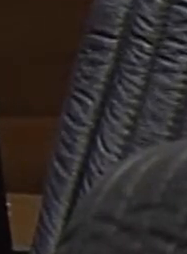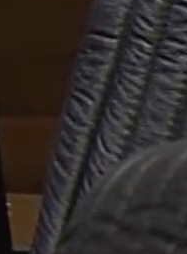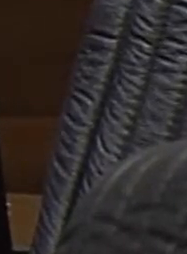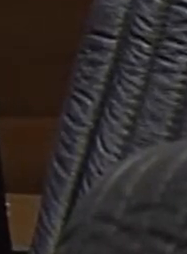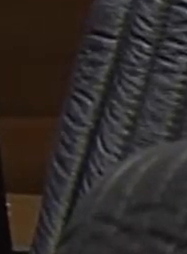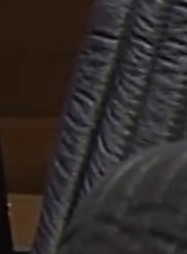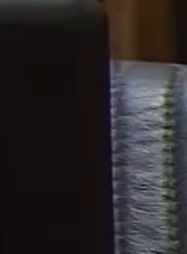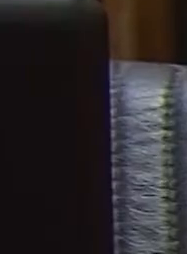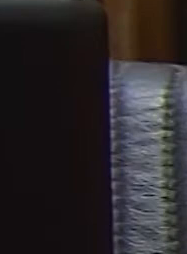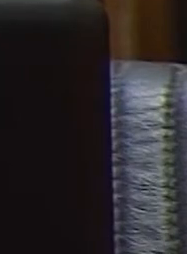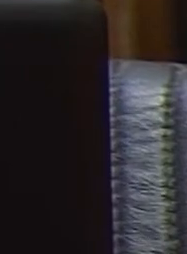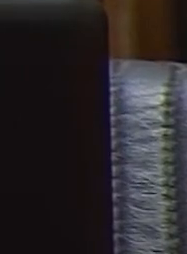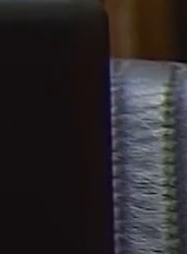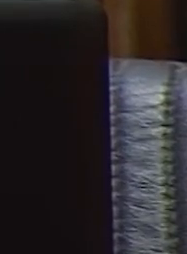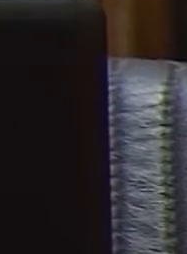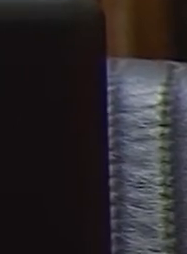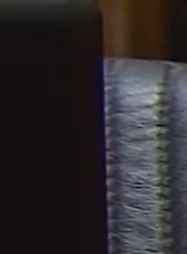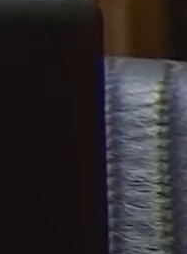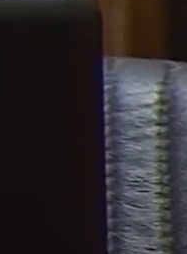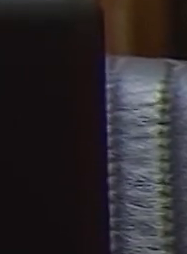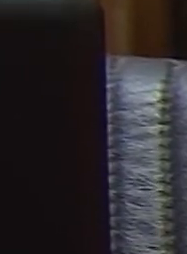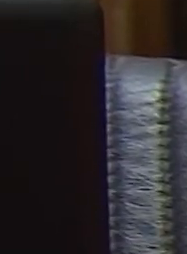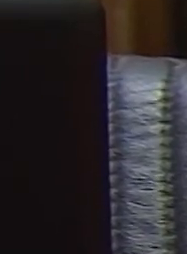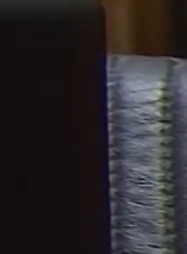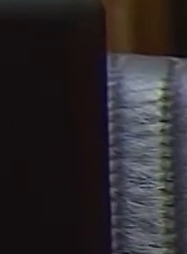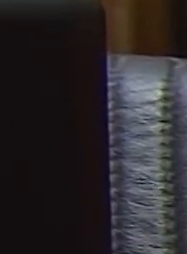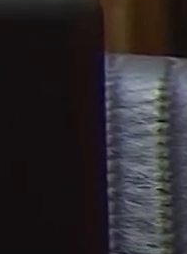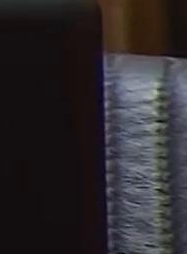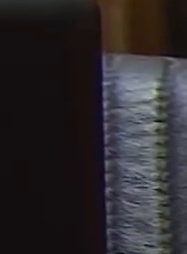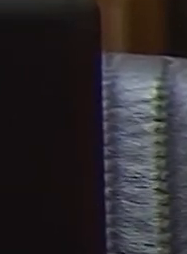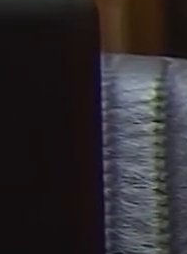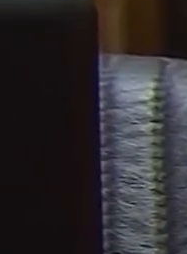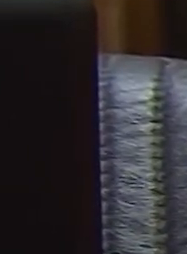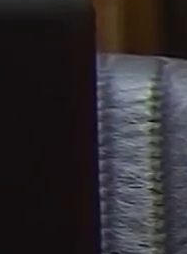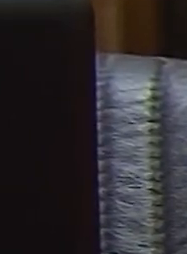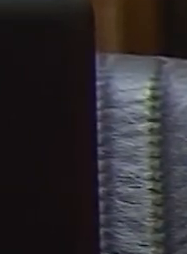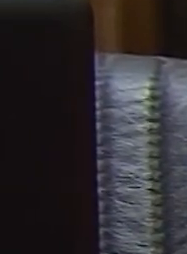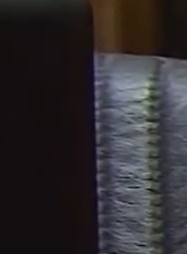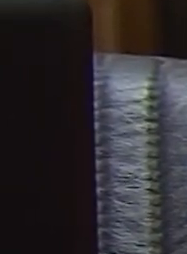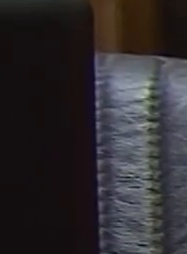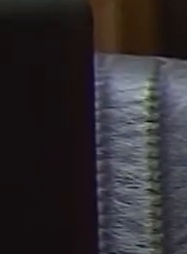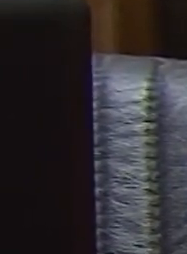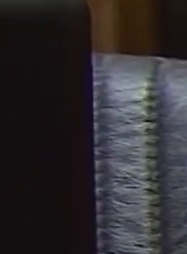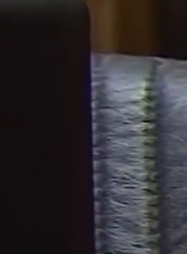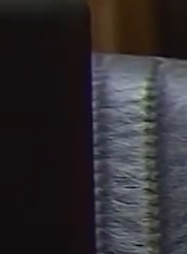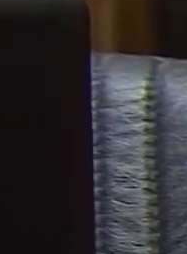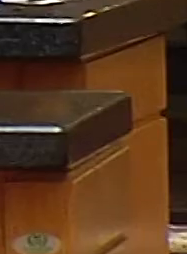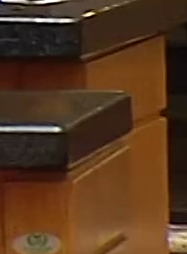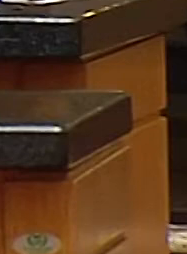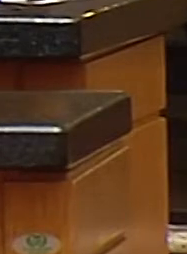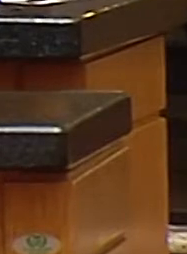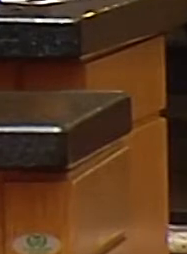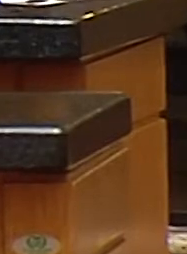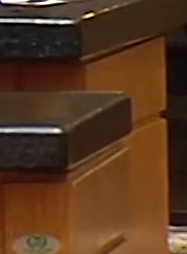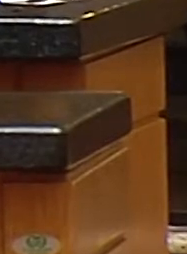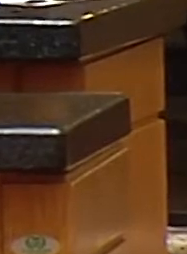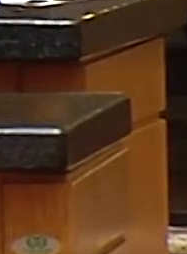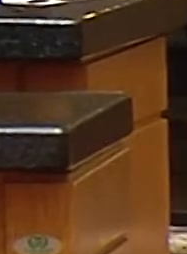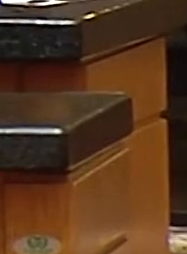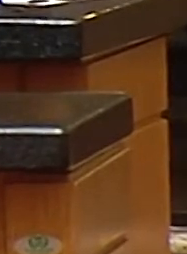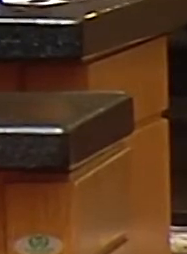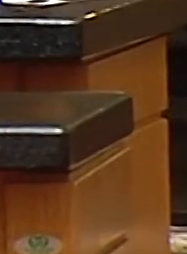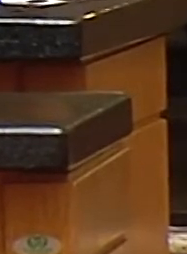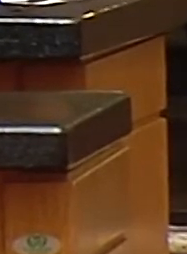11 de novembro. O deputado Jair Mioto se posicionou contrário à ação e informou que a inclusão da teoria de gênero já havia